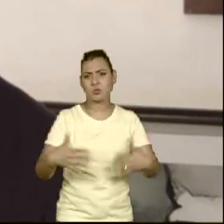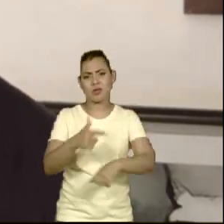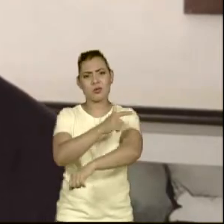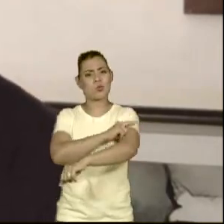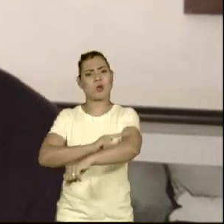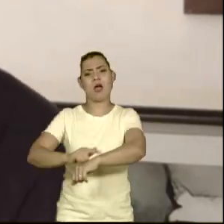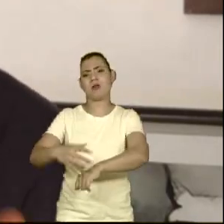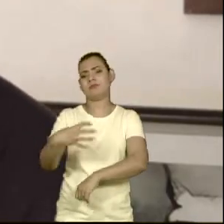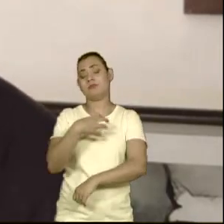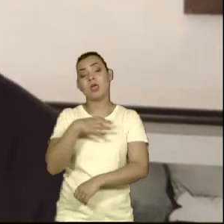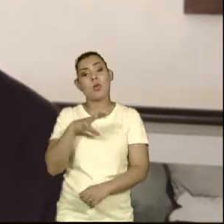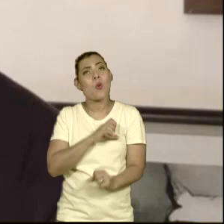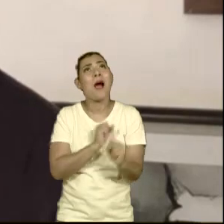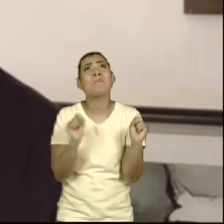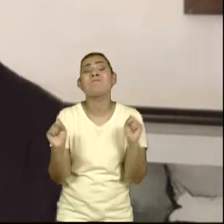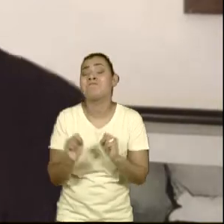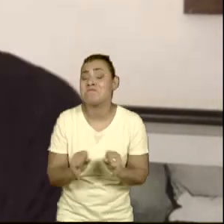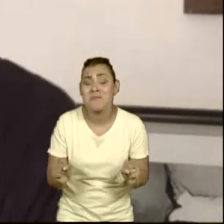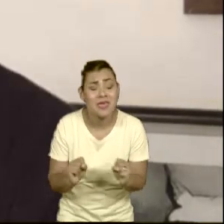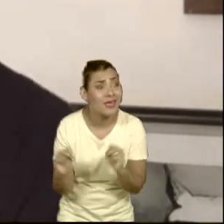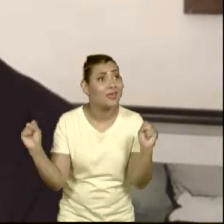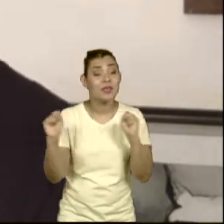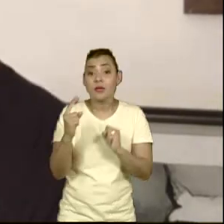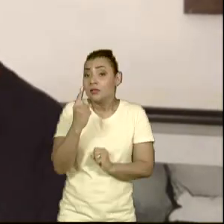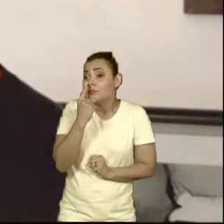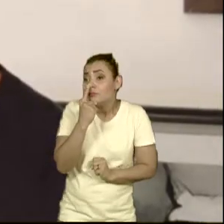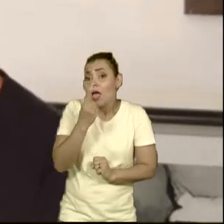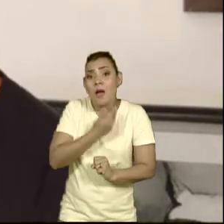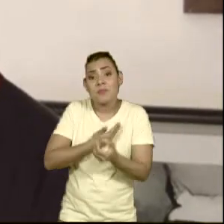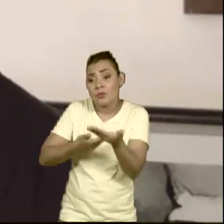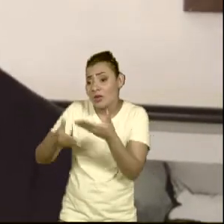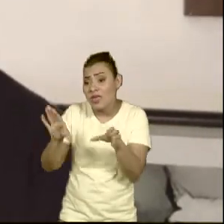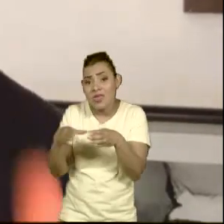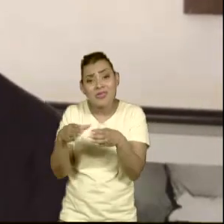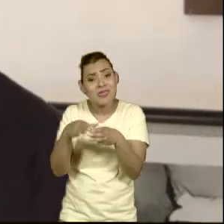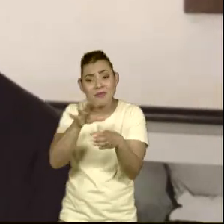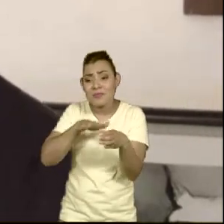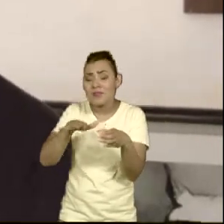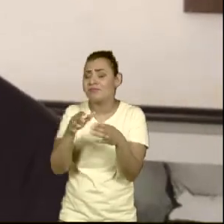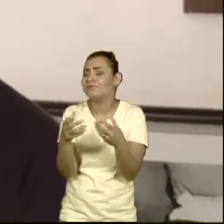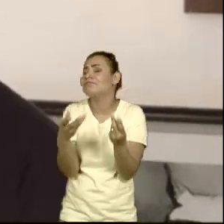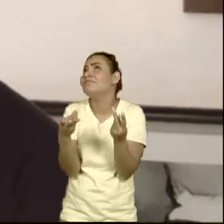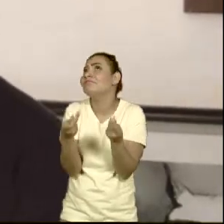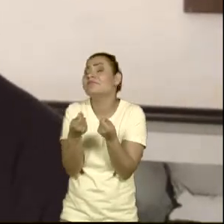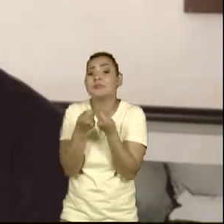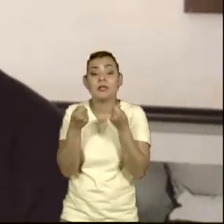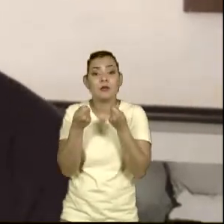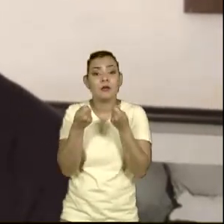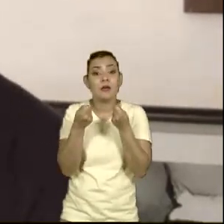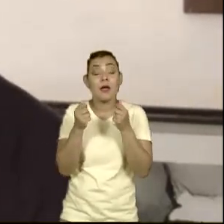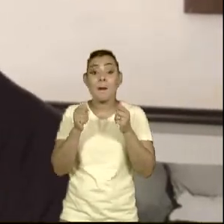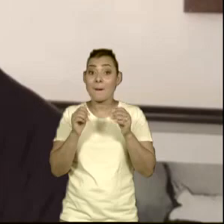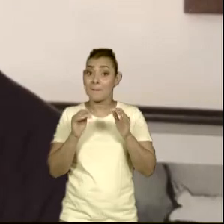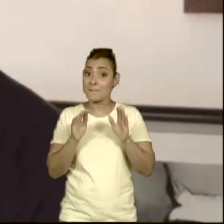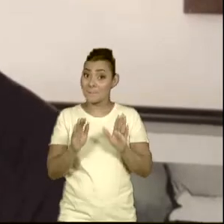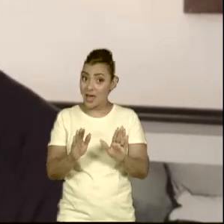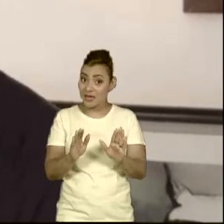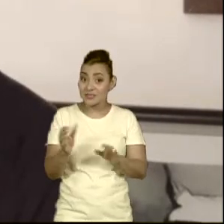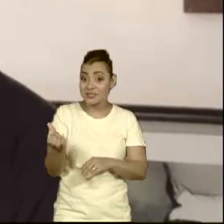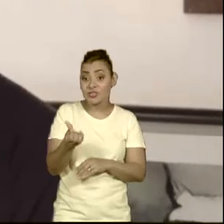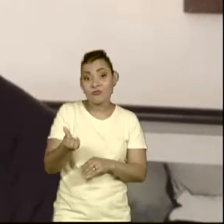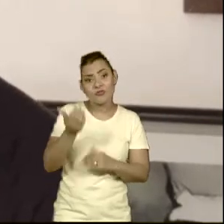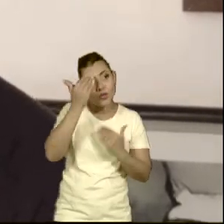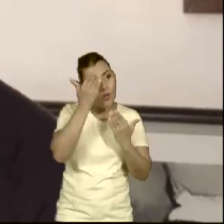gentil. Eu amei, eu me tornei mais próximo e mais amigo deles, da equipe toda, mas chegou sexta-feira,